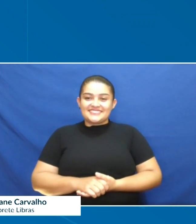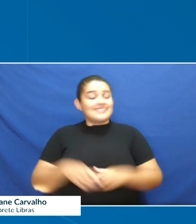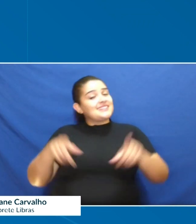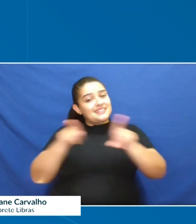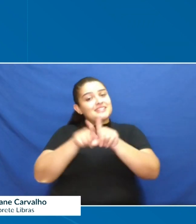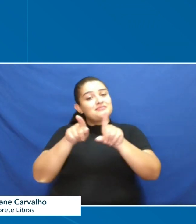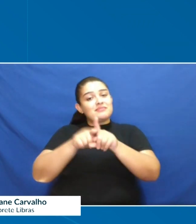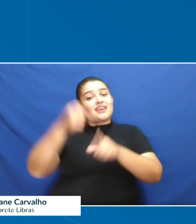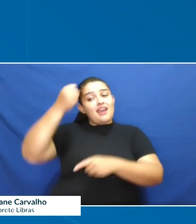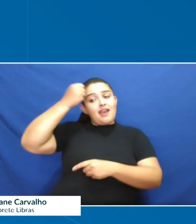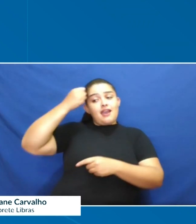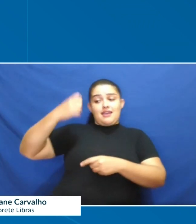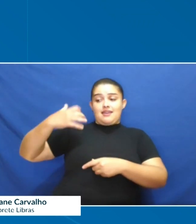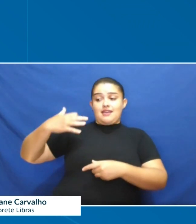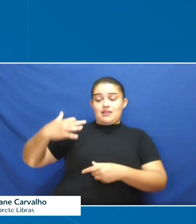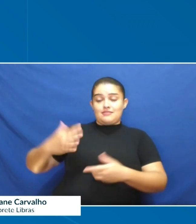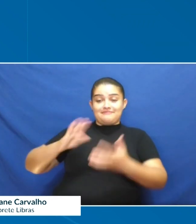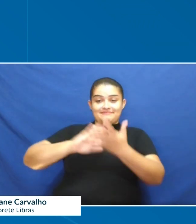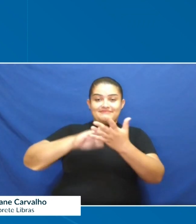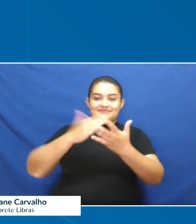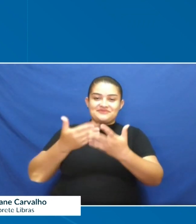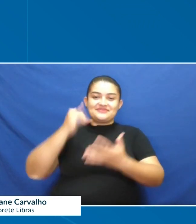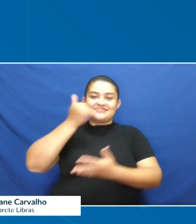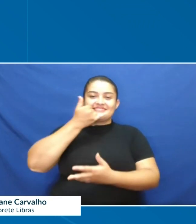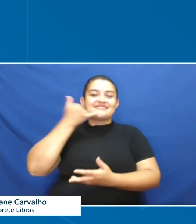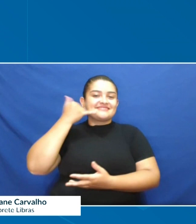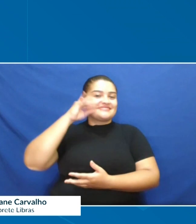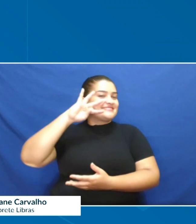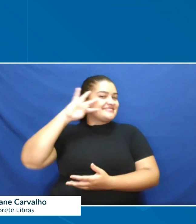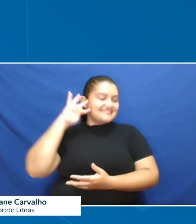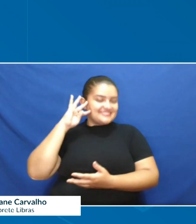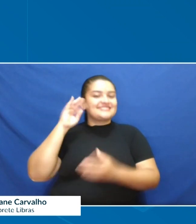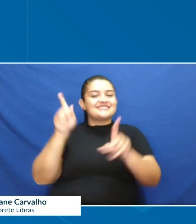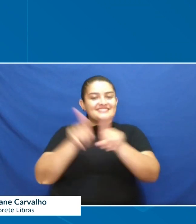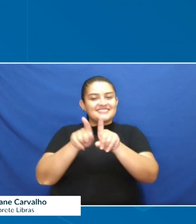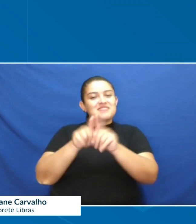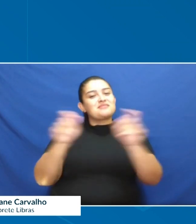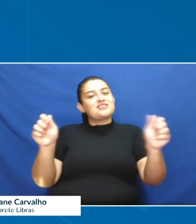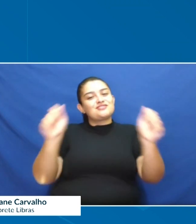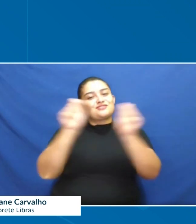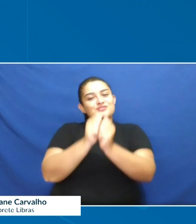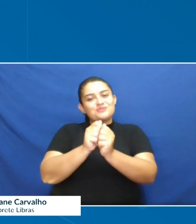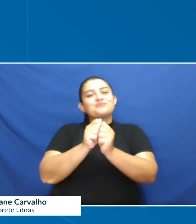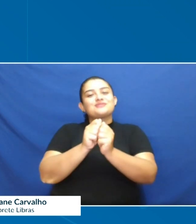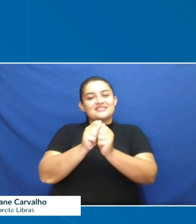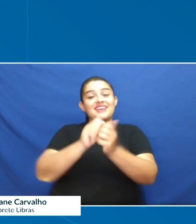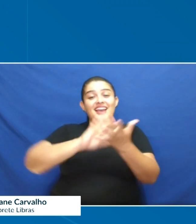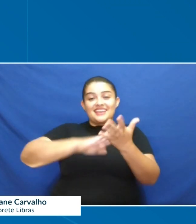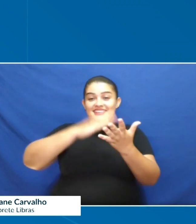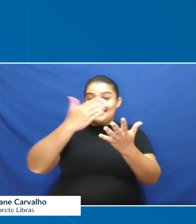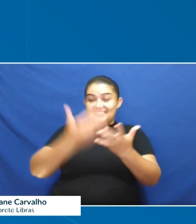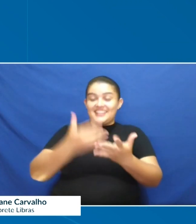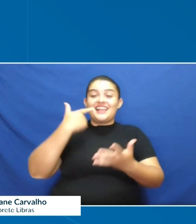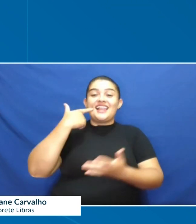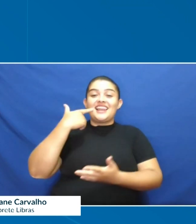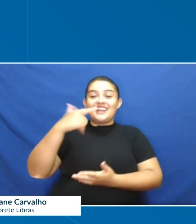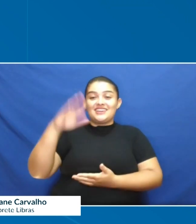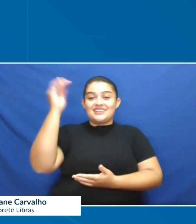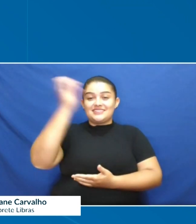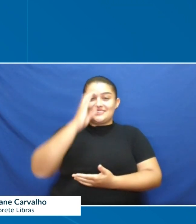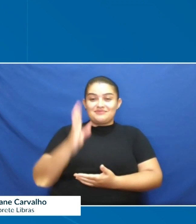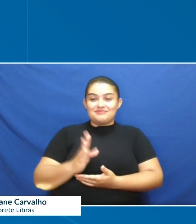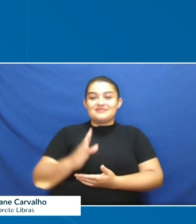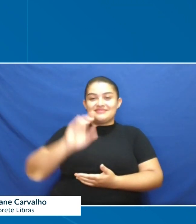a autodescrição da Josiane Carvalho, que está aqui conosco fazendo a tradução para a Libras,